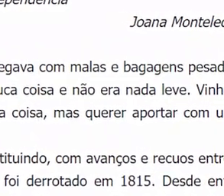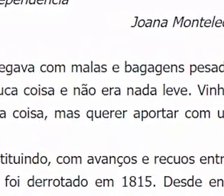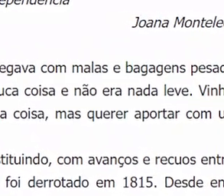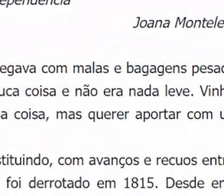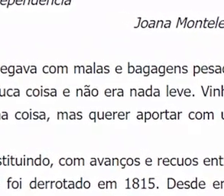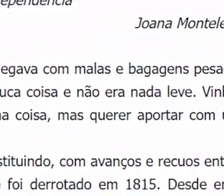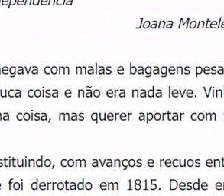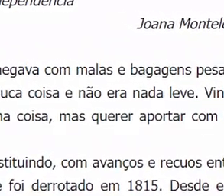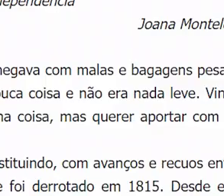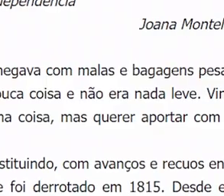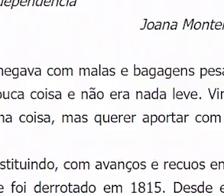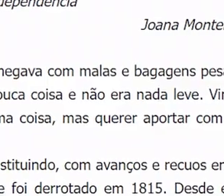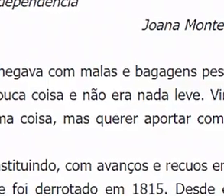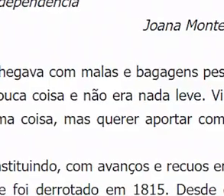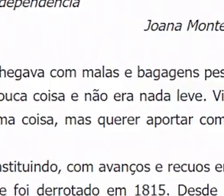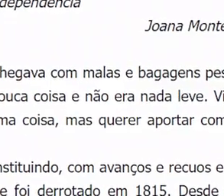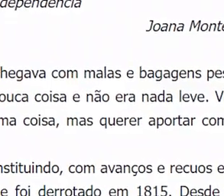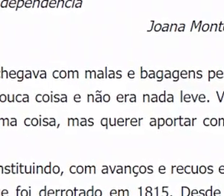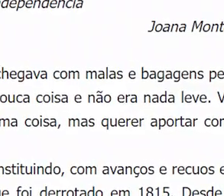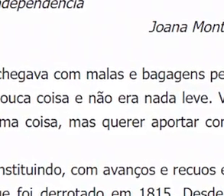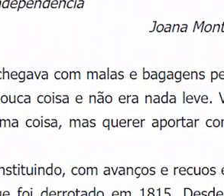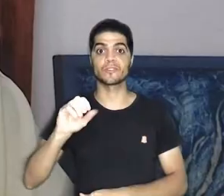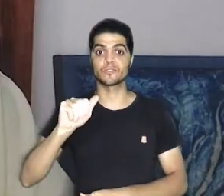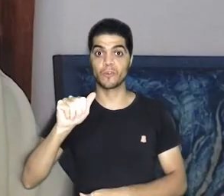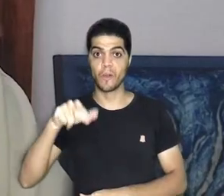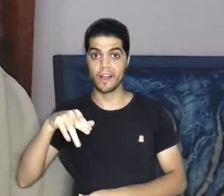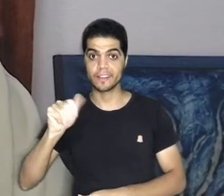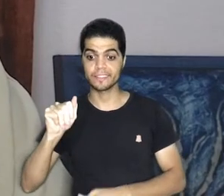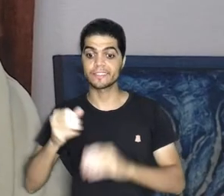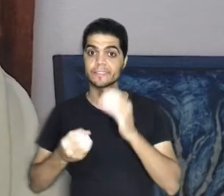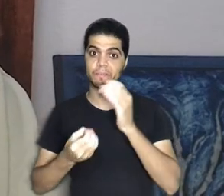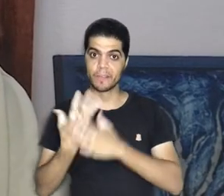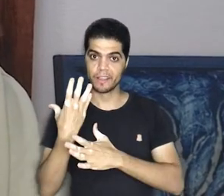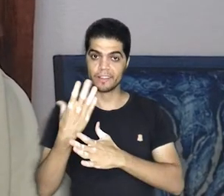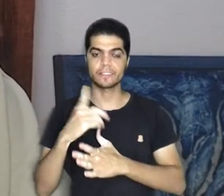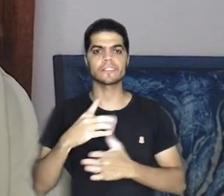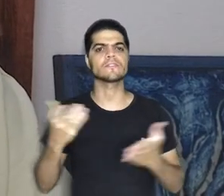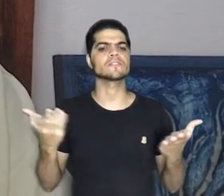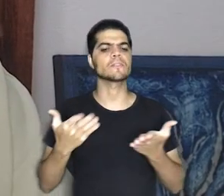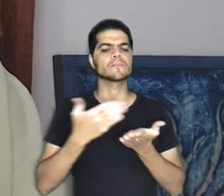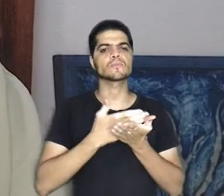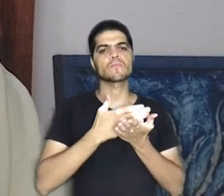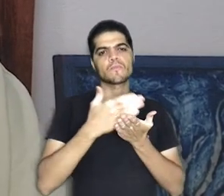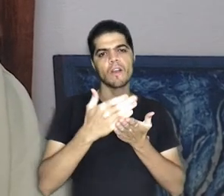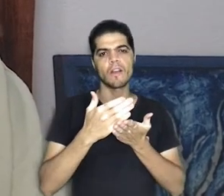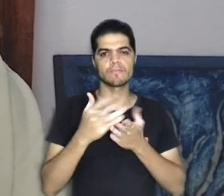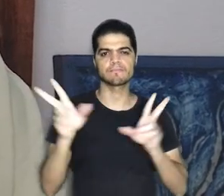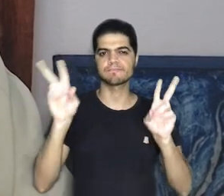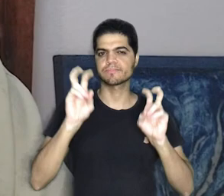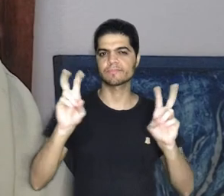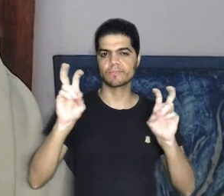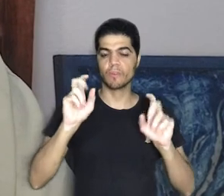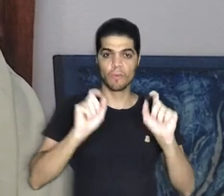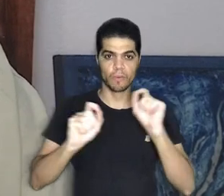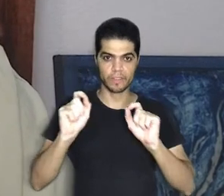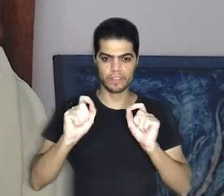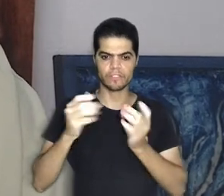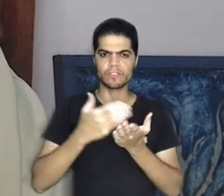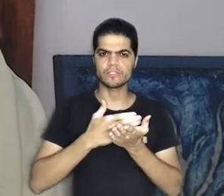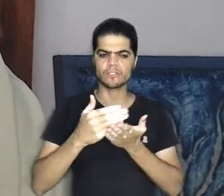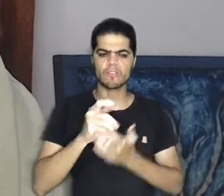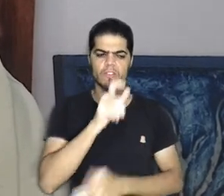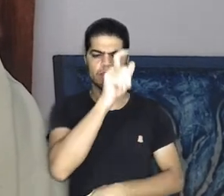de autoria da professora Joana Monteleone. E essa história tem início quando Planché